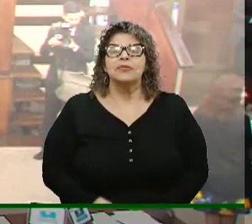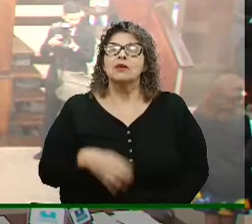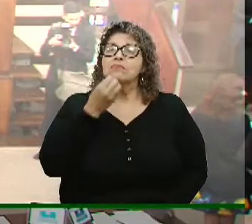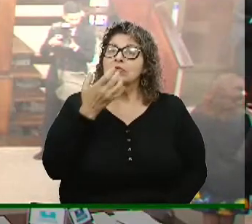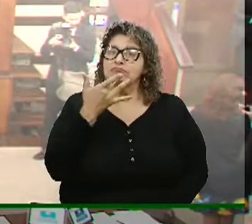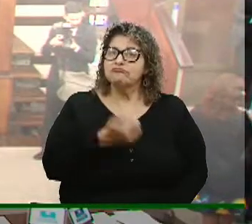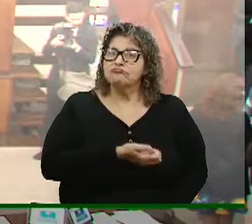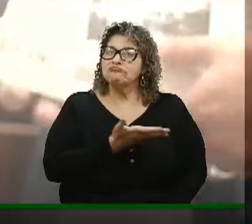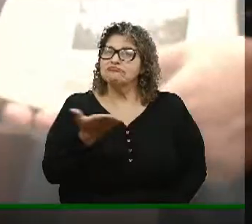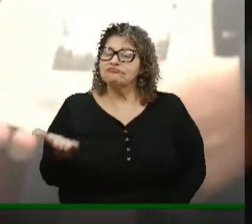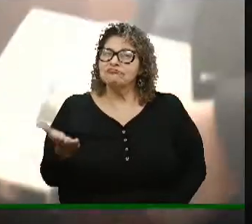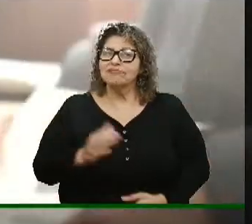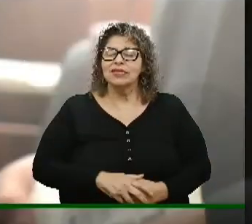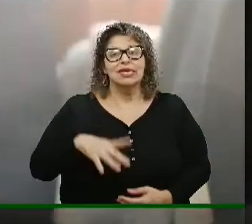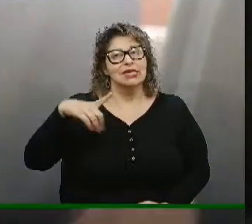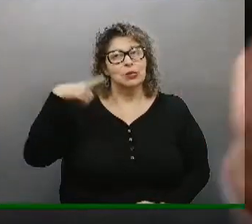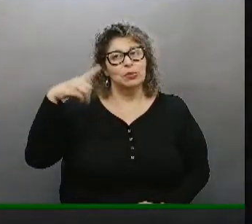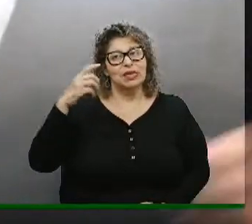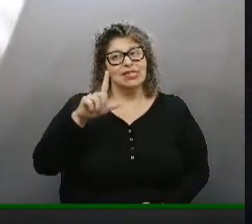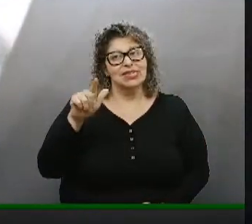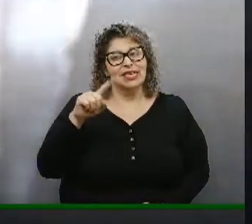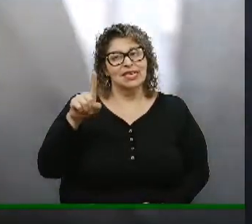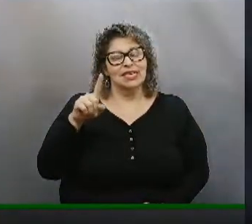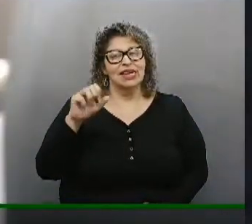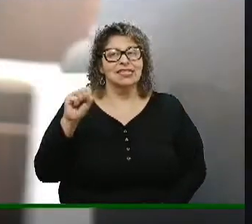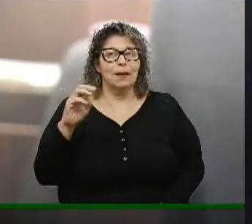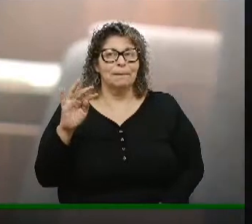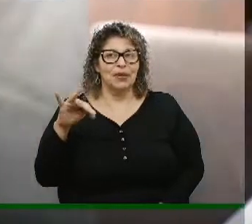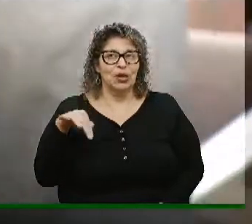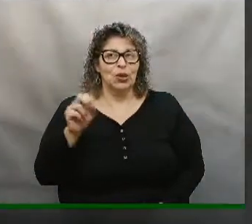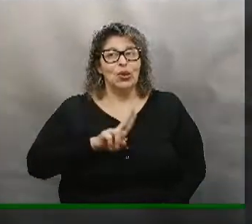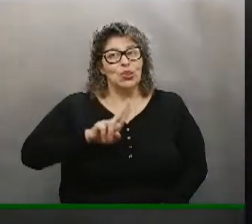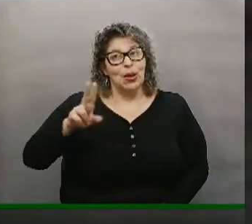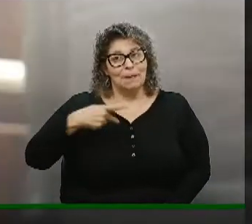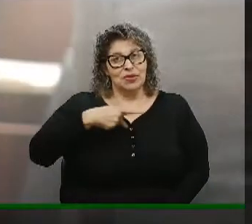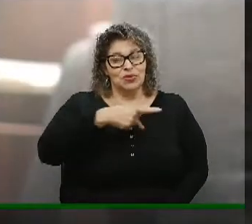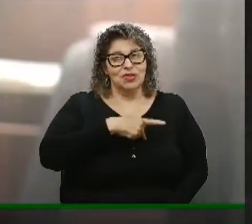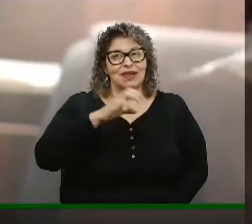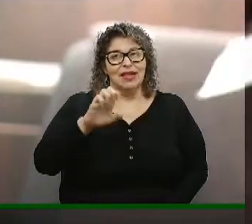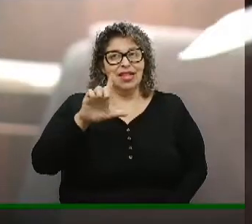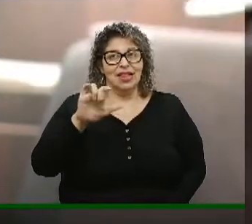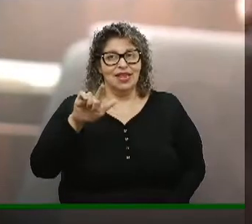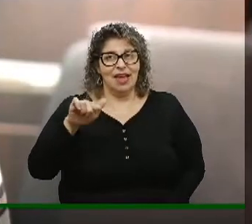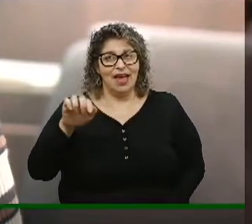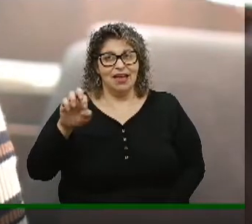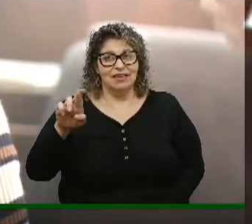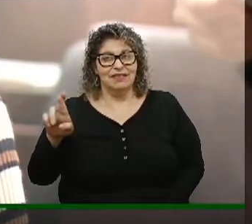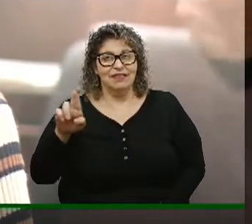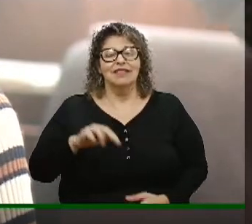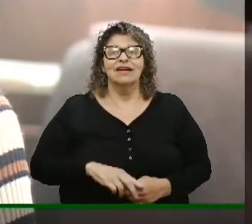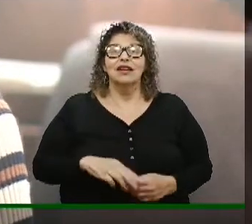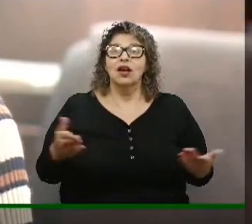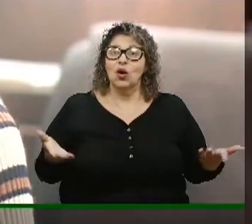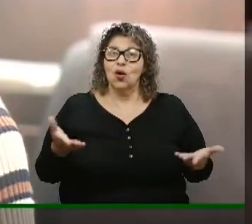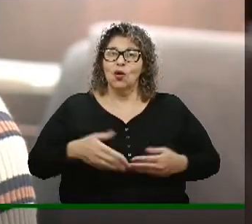Boa tarde a todos. Deputado Sabino, presidindo a sessão. Em nome do pastor Eliés, quero cumprimentar toda a mesa. Venho